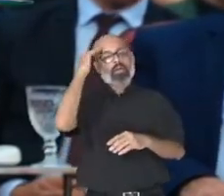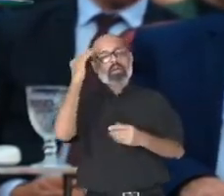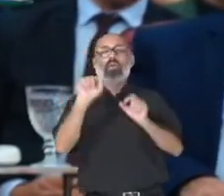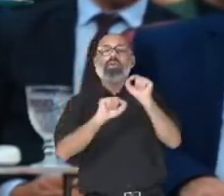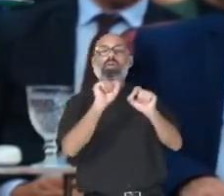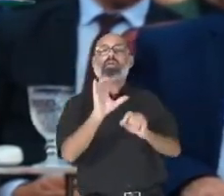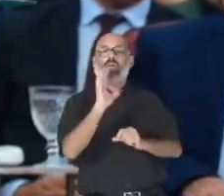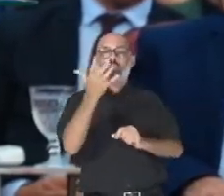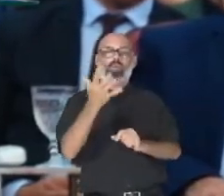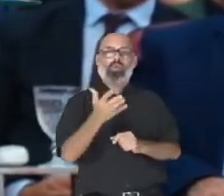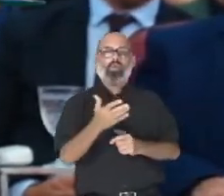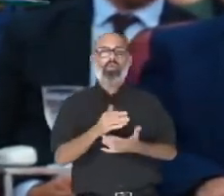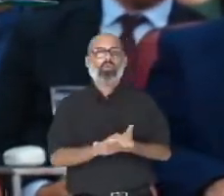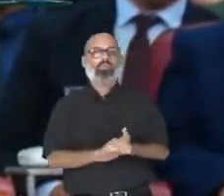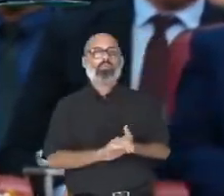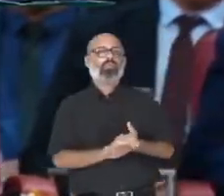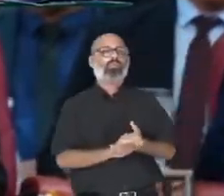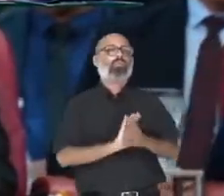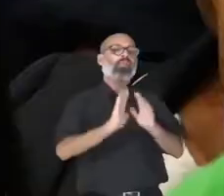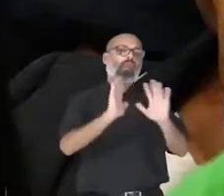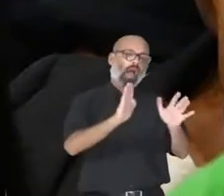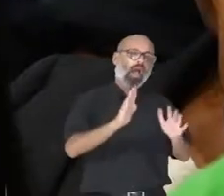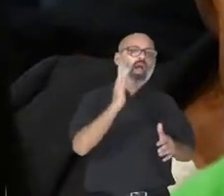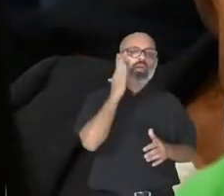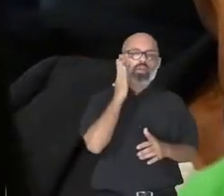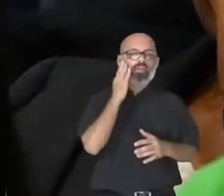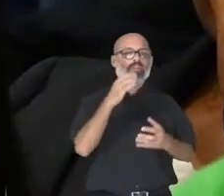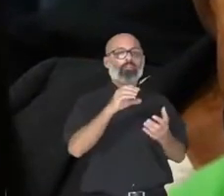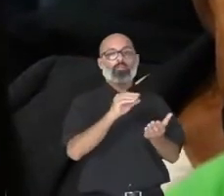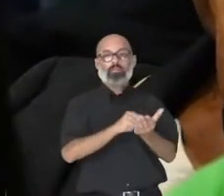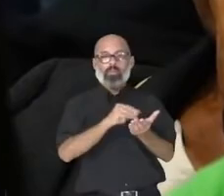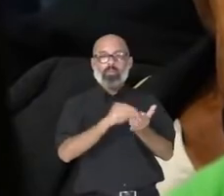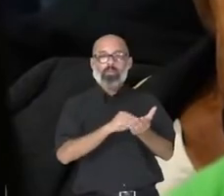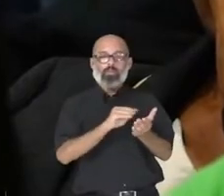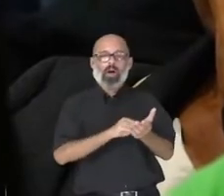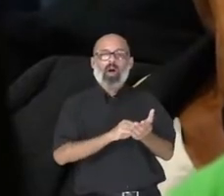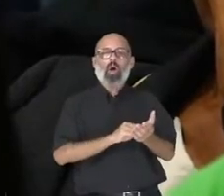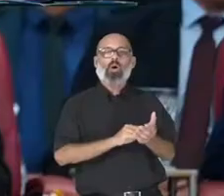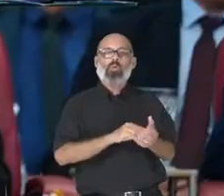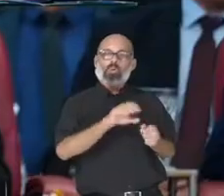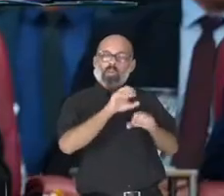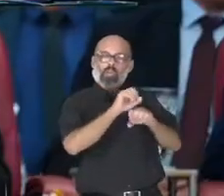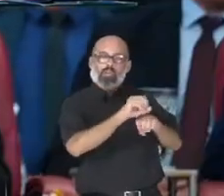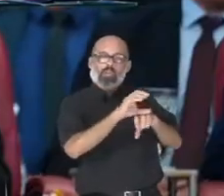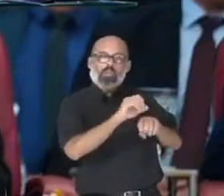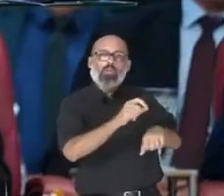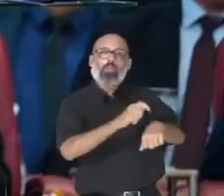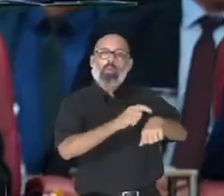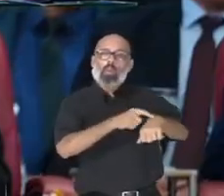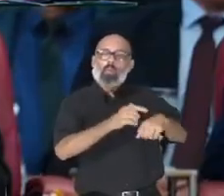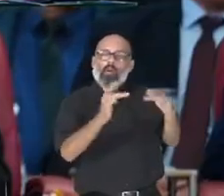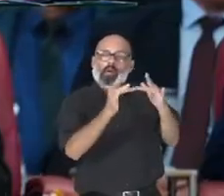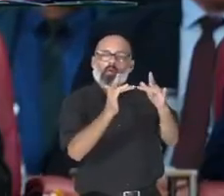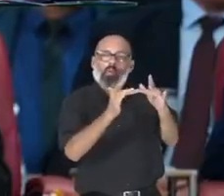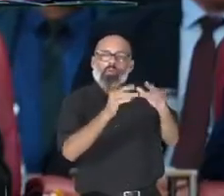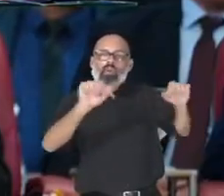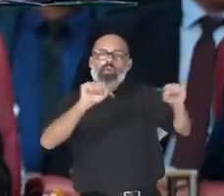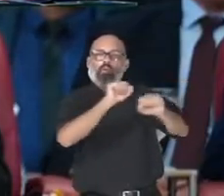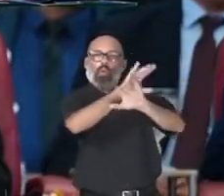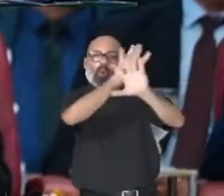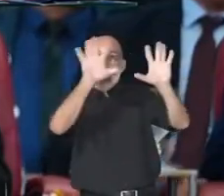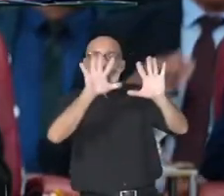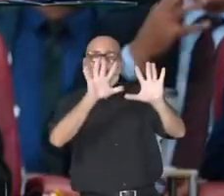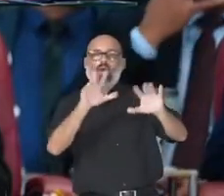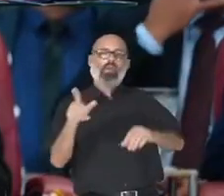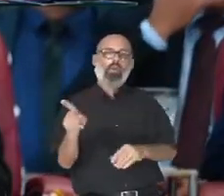tristeza. E aí ele começa a dizer, já sei. Eles vão sentir falta dos sinais, dos momentos gloriosos. E aí ele, como